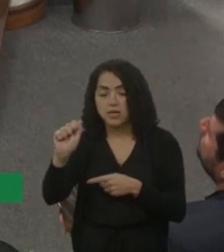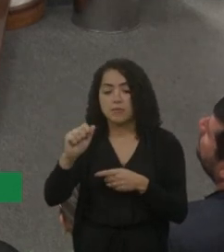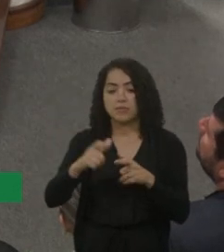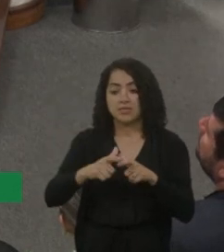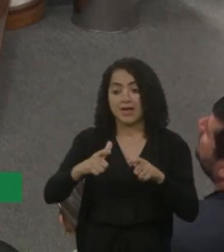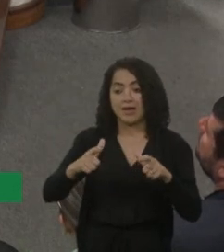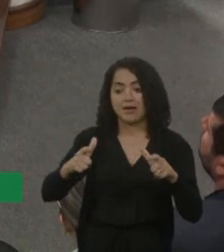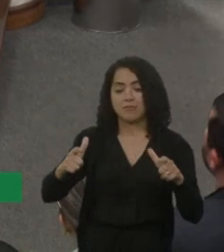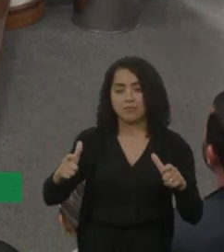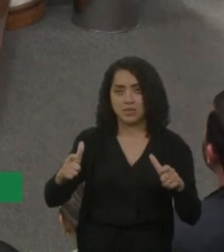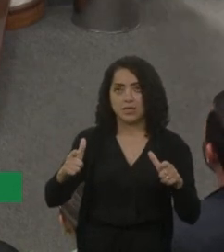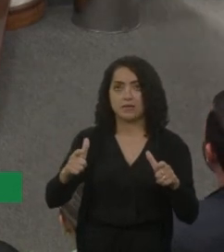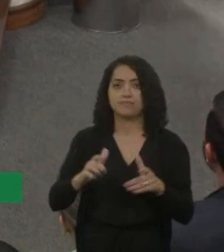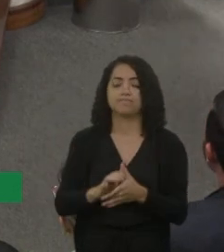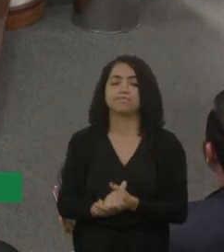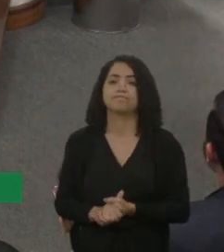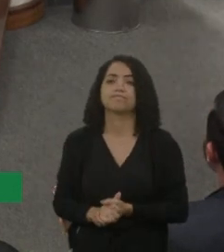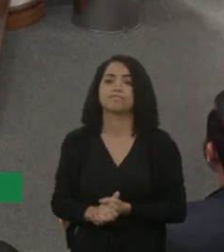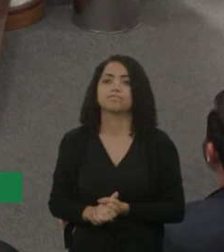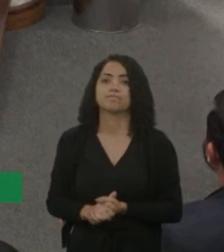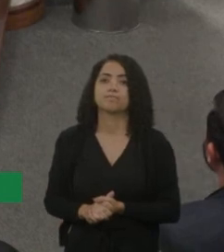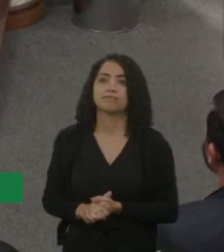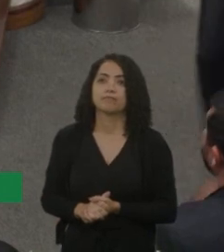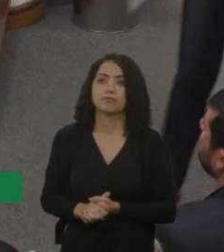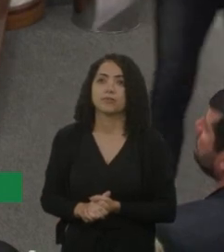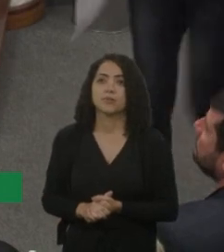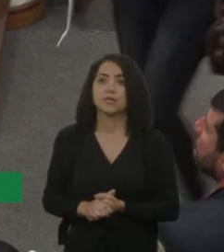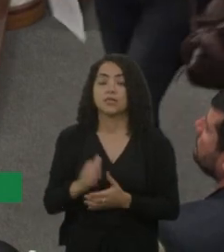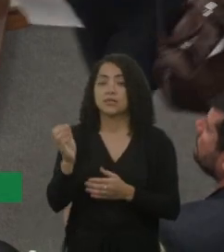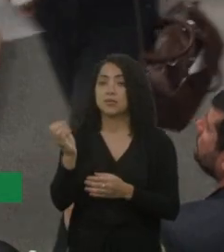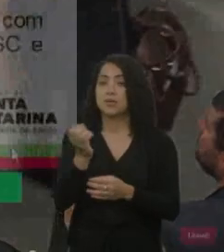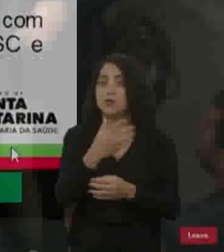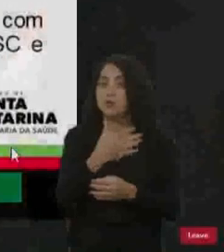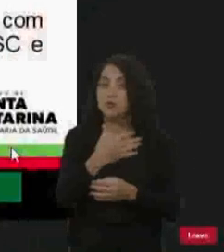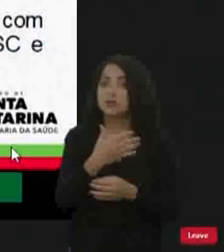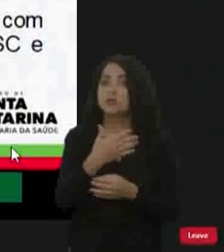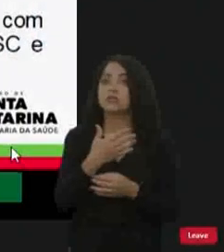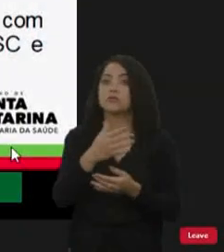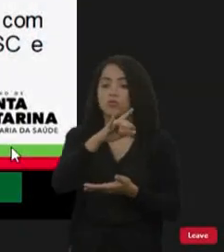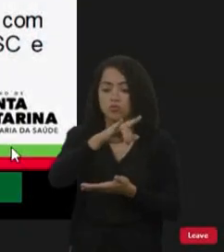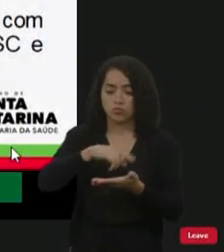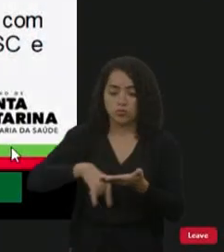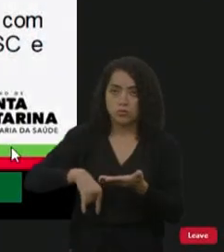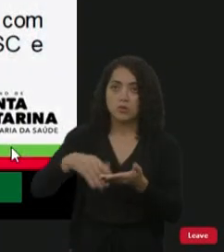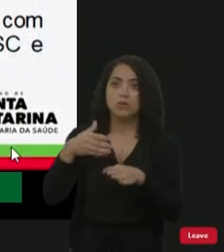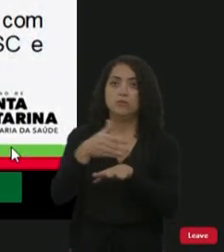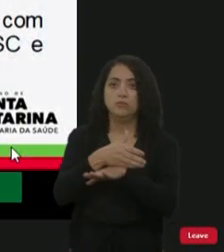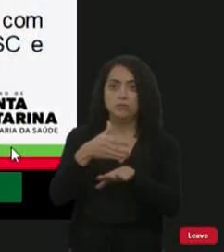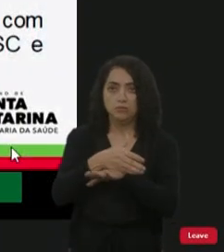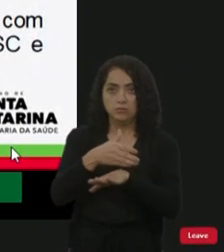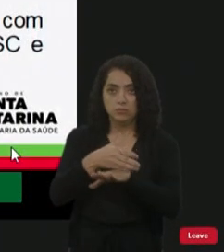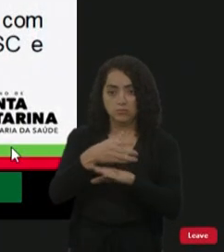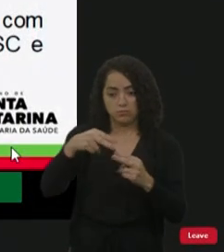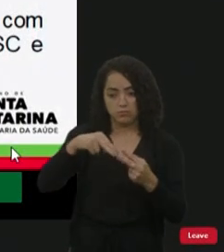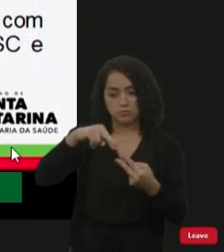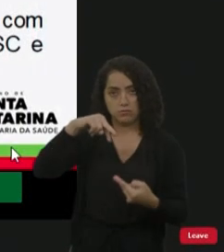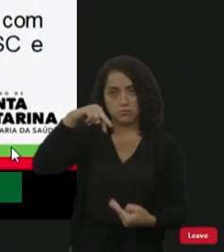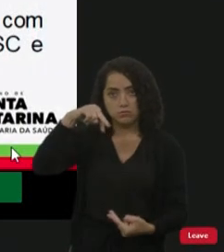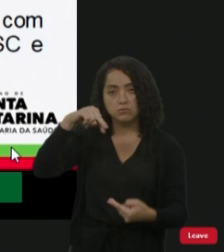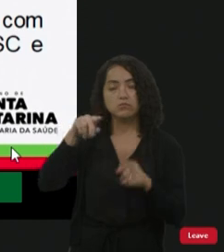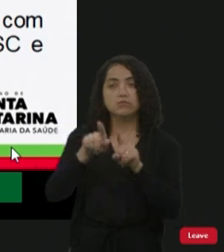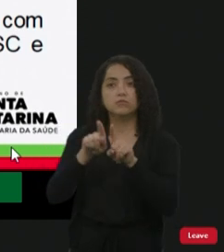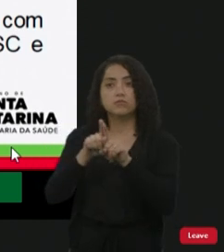precisa ampliar nos serviços, né? A atualização dos protocolos de acesso tanto da genética quanto da